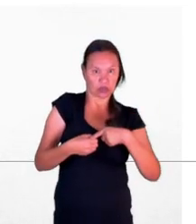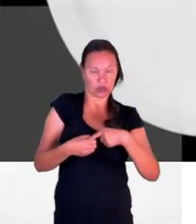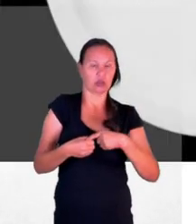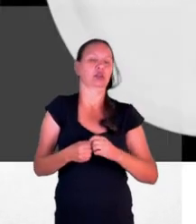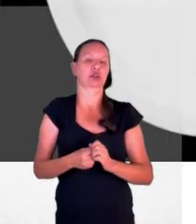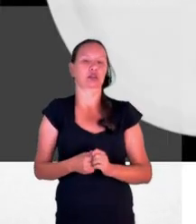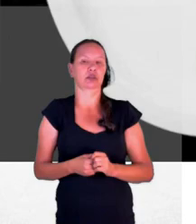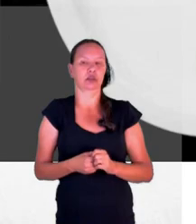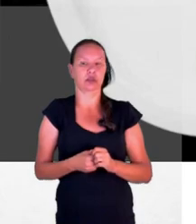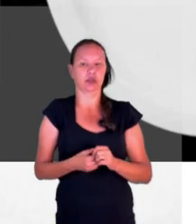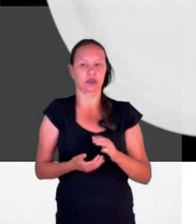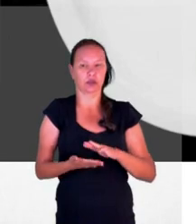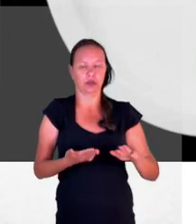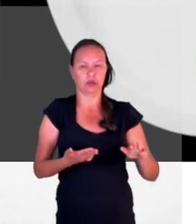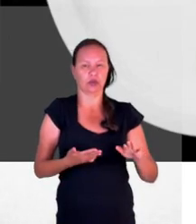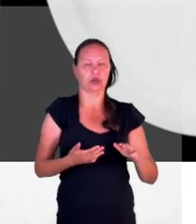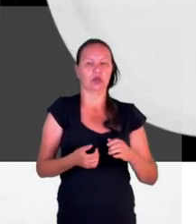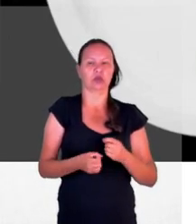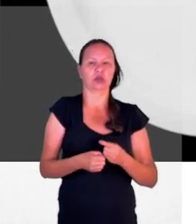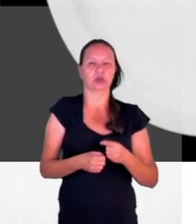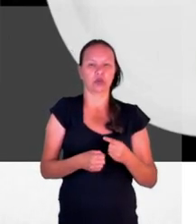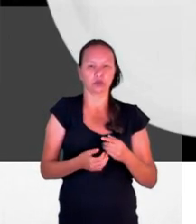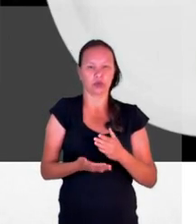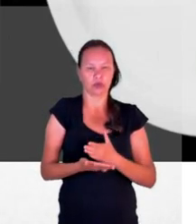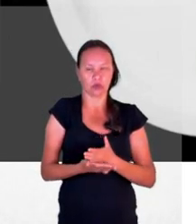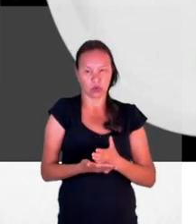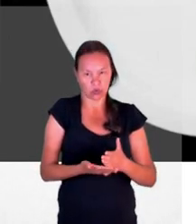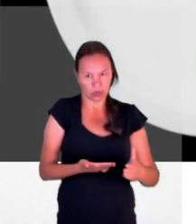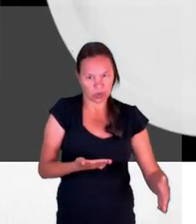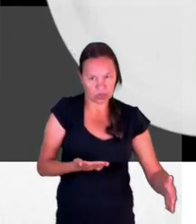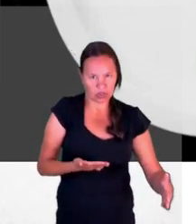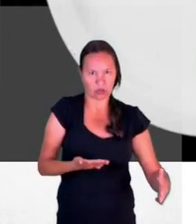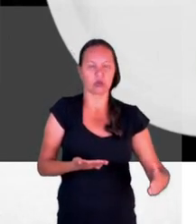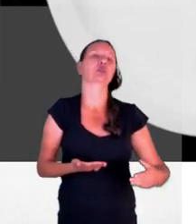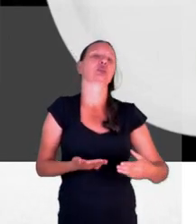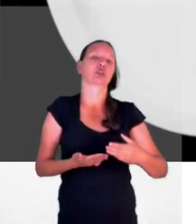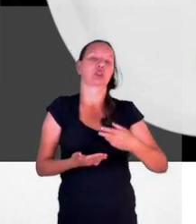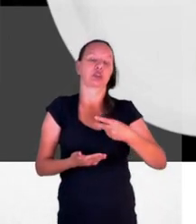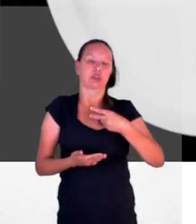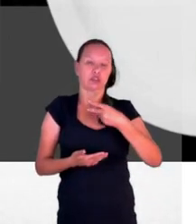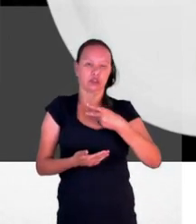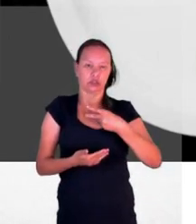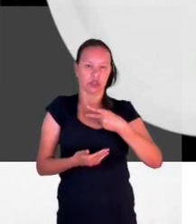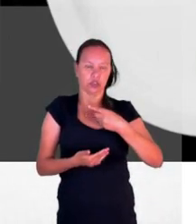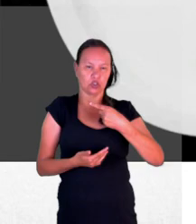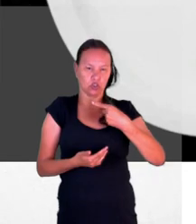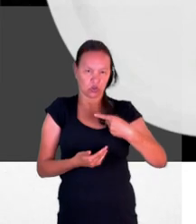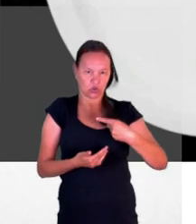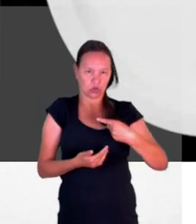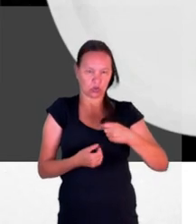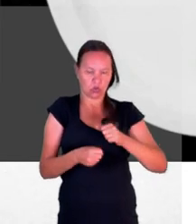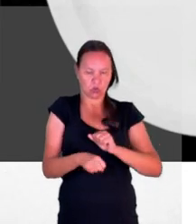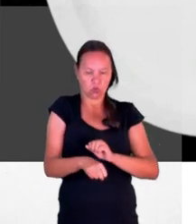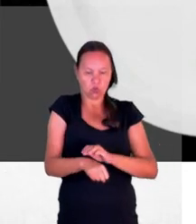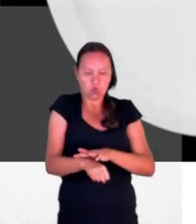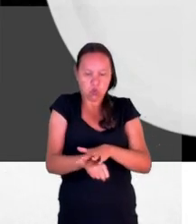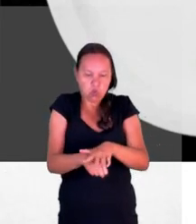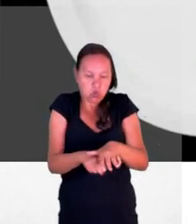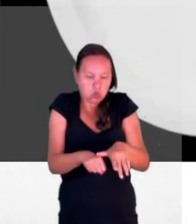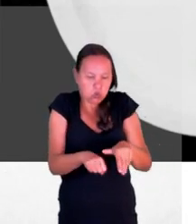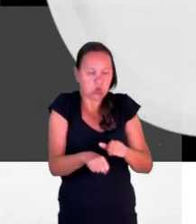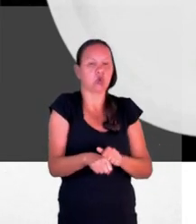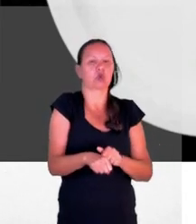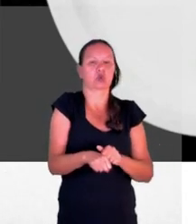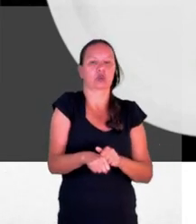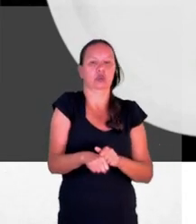aqui pronto nós iniciamos em 21 eh eu acho que a pandemia em alguma medida ela serviu